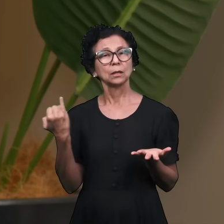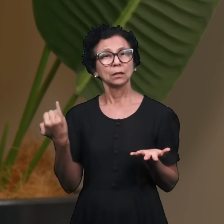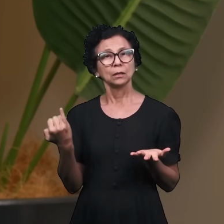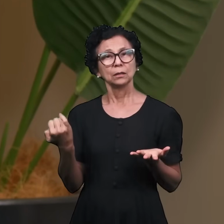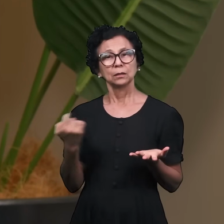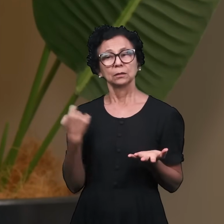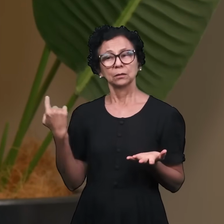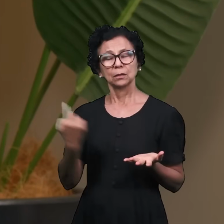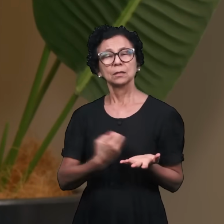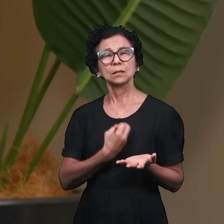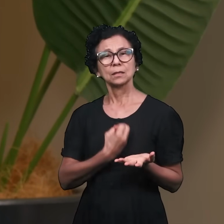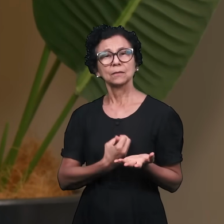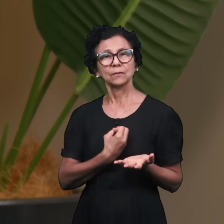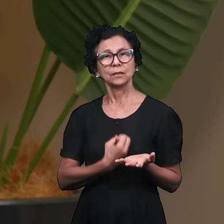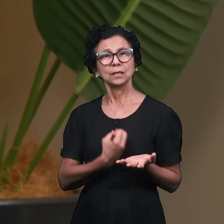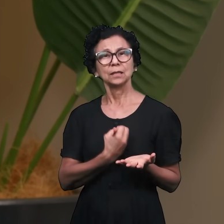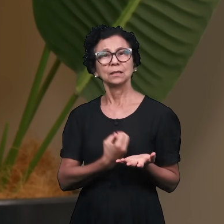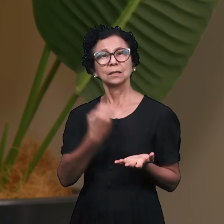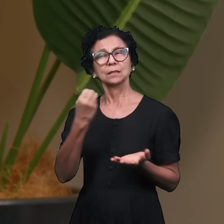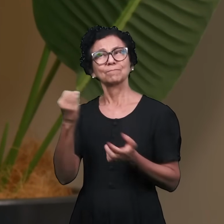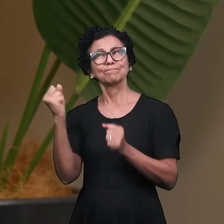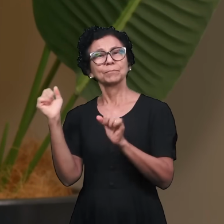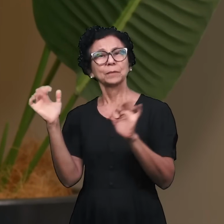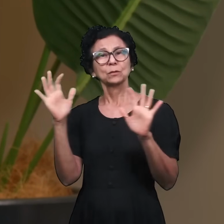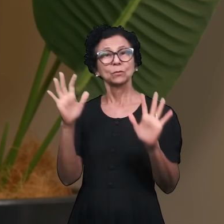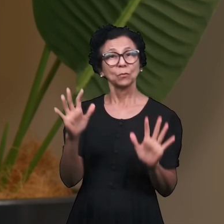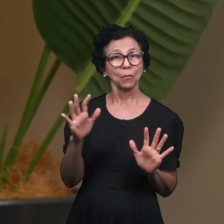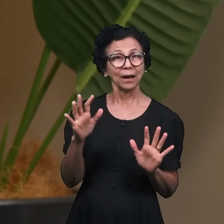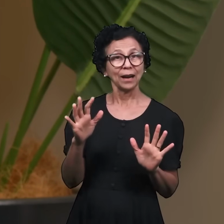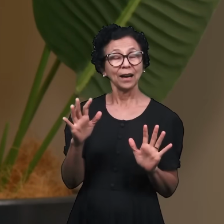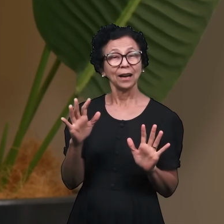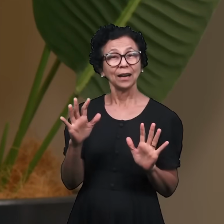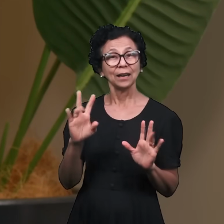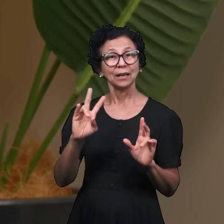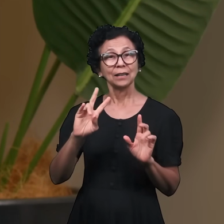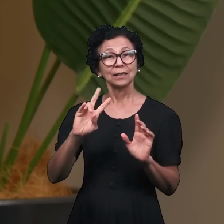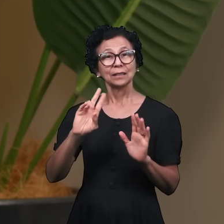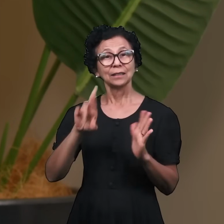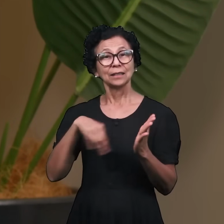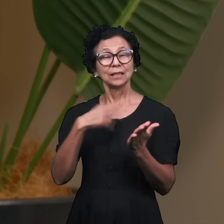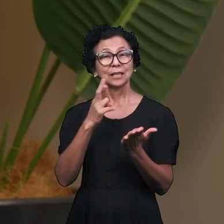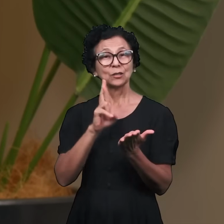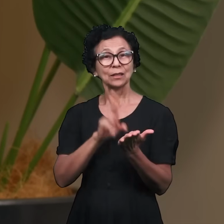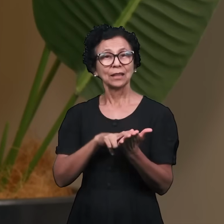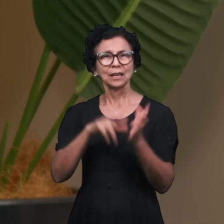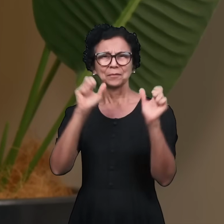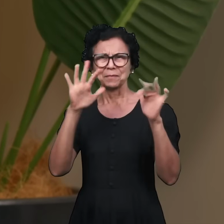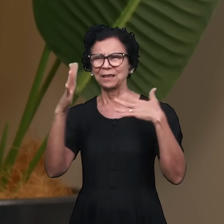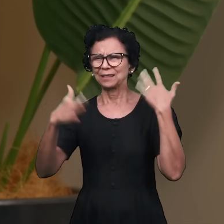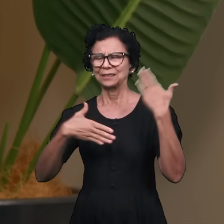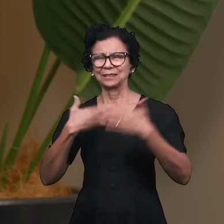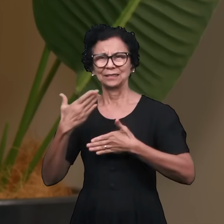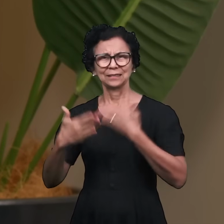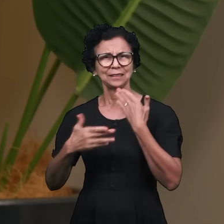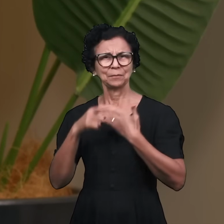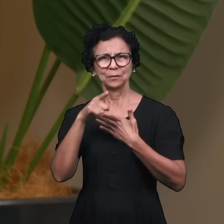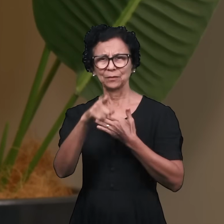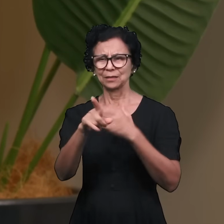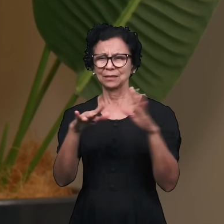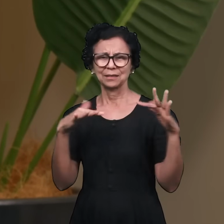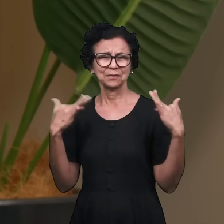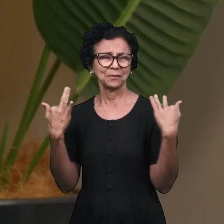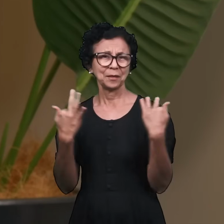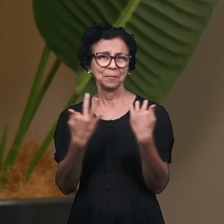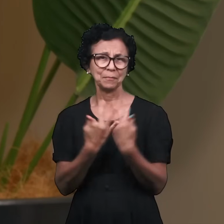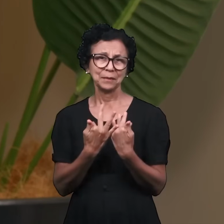que vai nos abençoar, nos gerar vida, bênçãos, alegria para você, para sua casa.